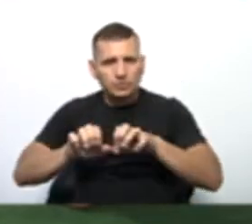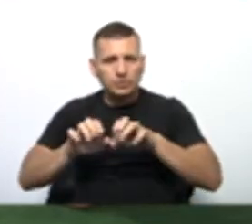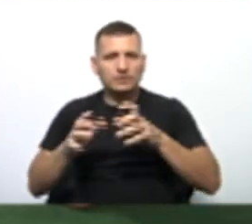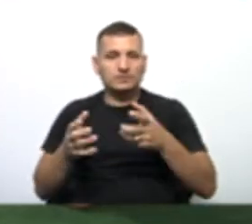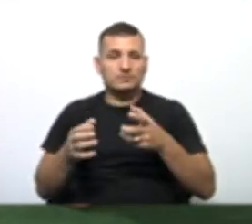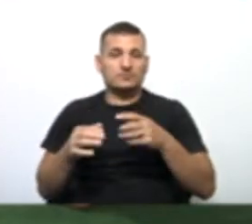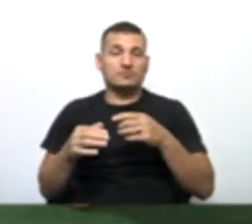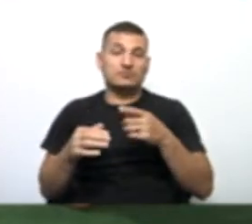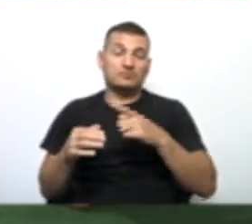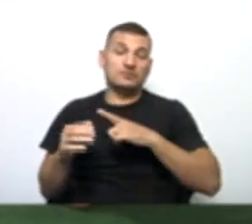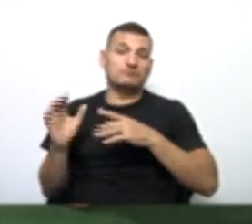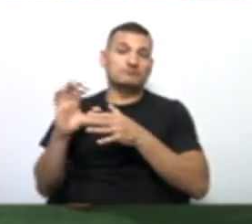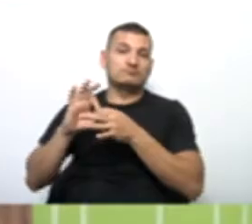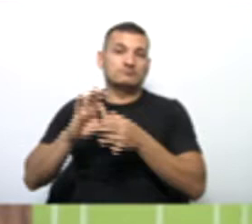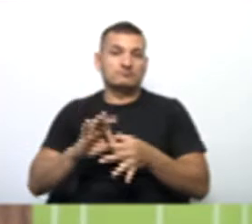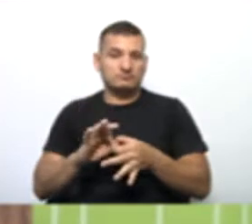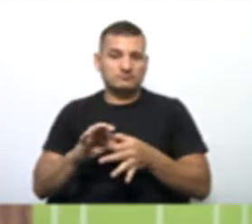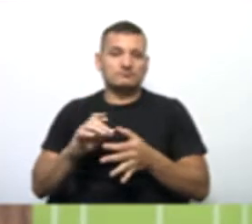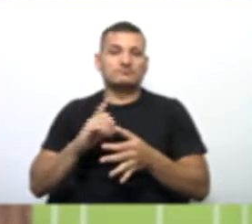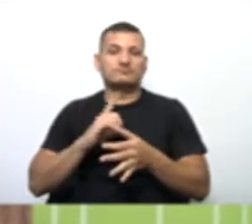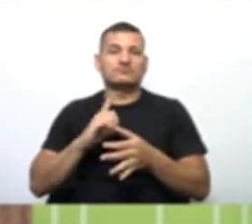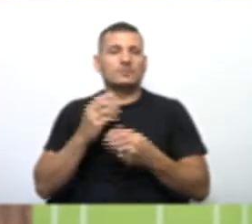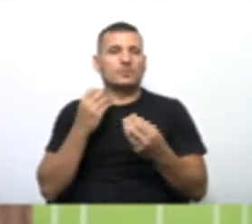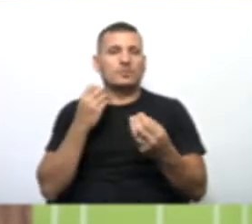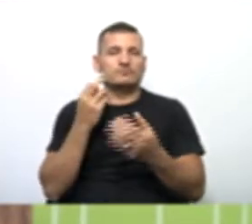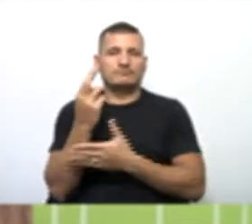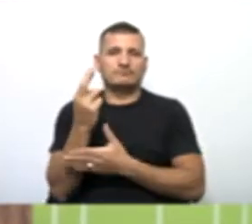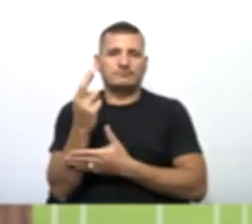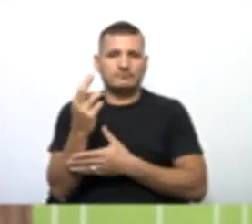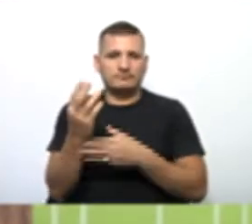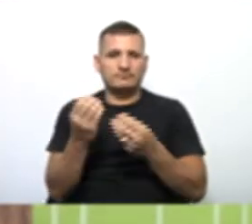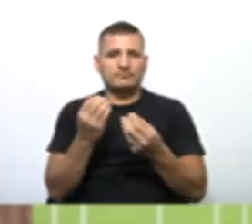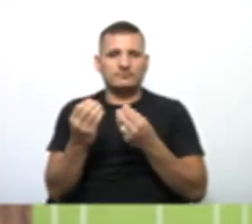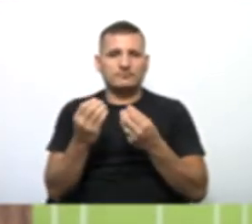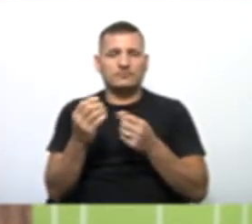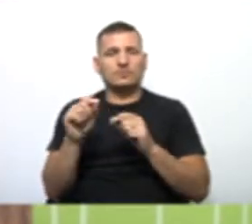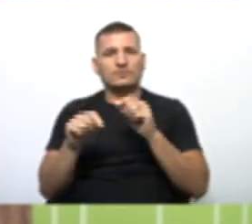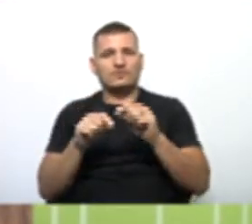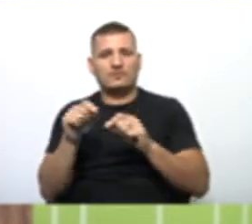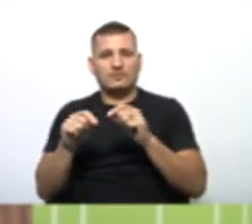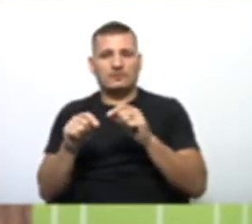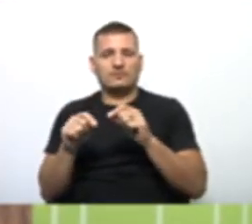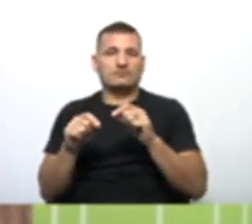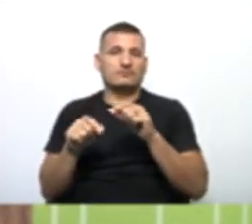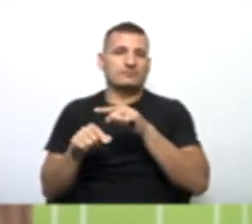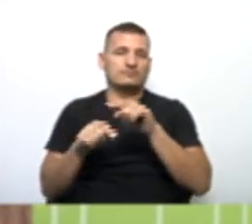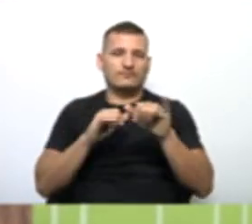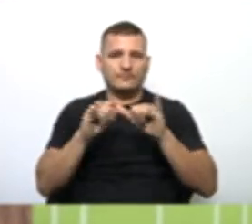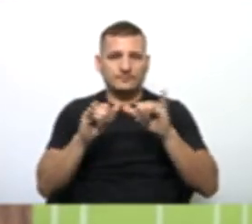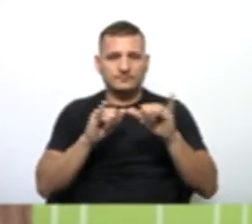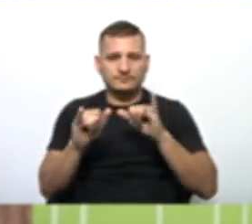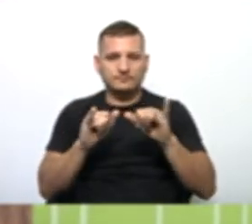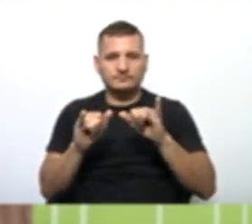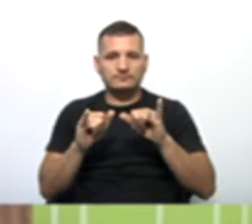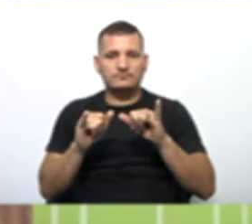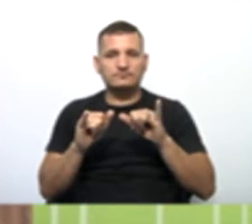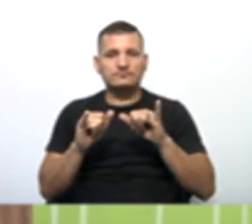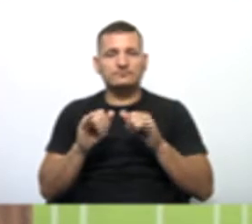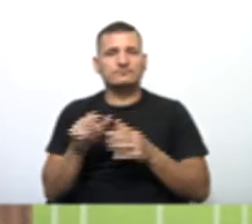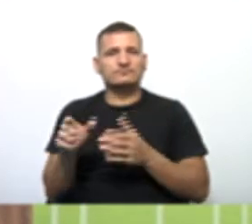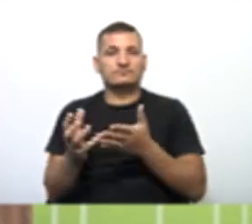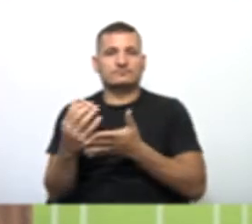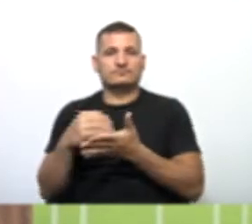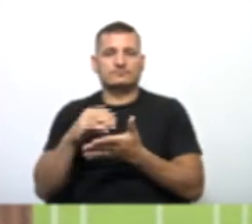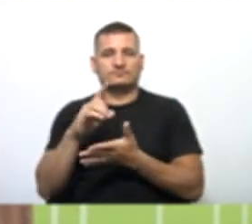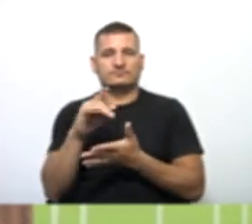você tem um contexto para tomar essa decisão quanto ao que é esta informação, o que é esse dado processado,